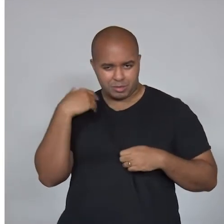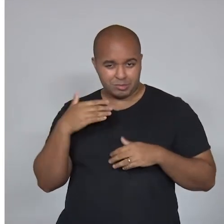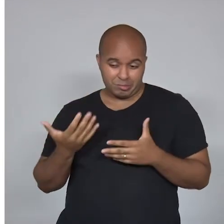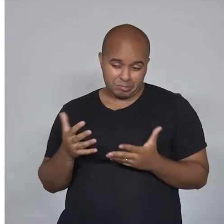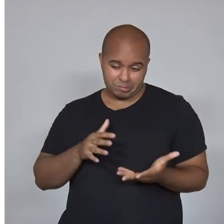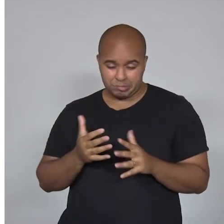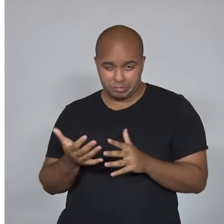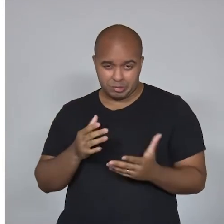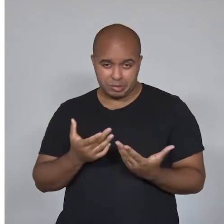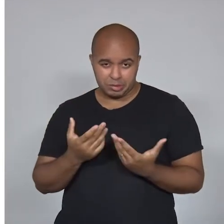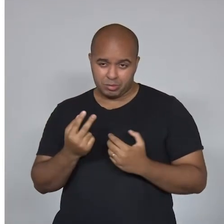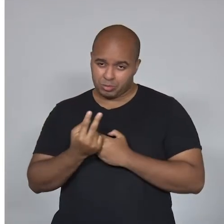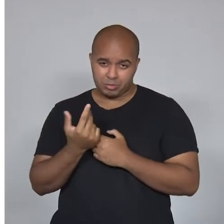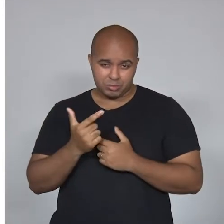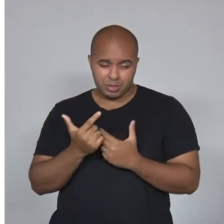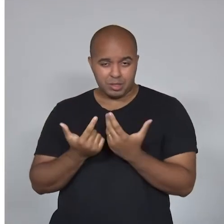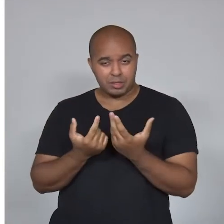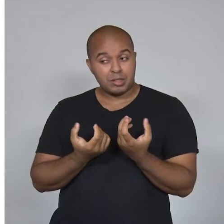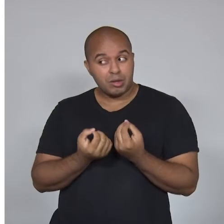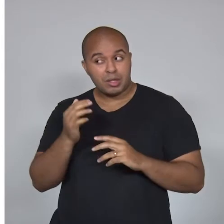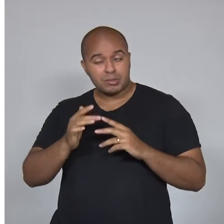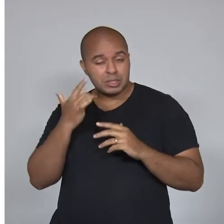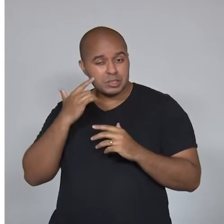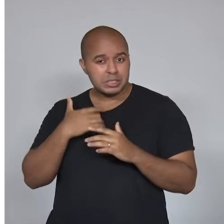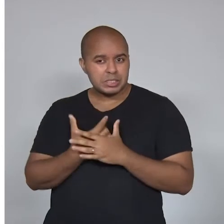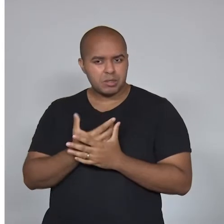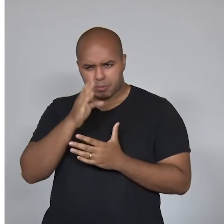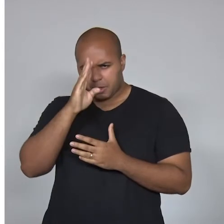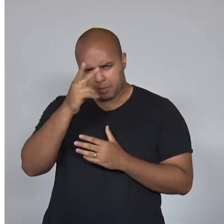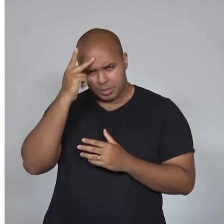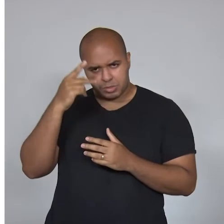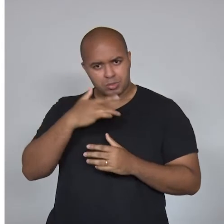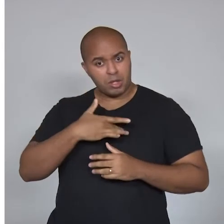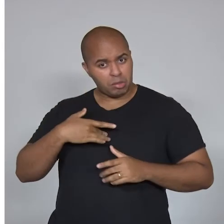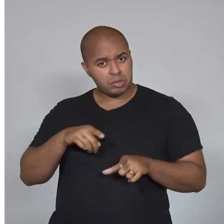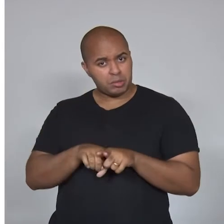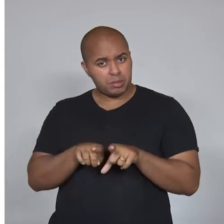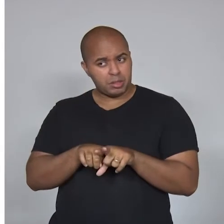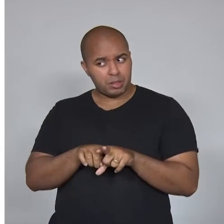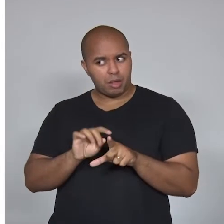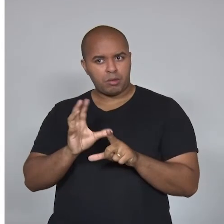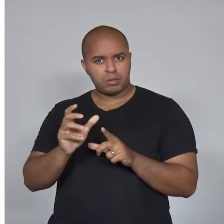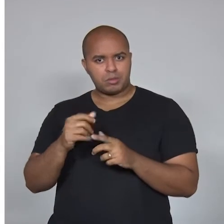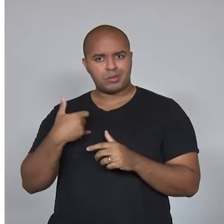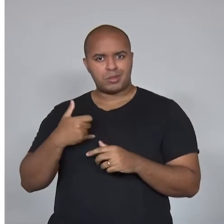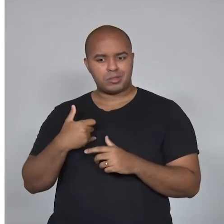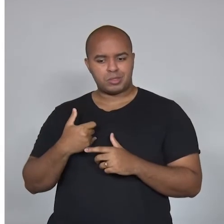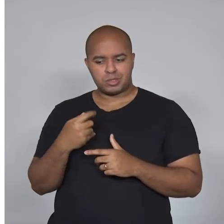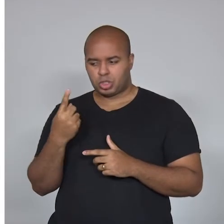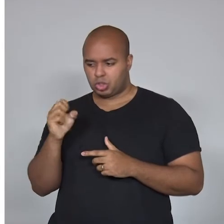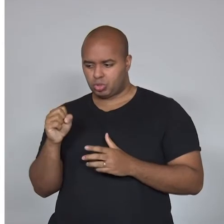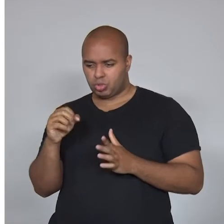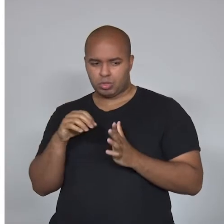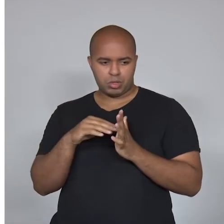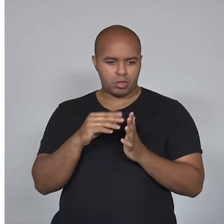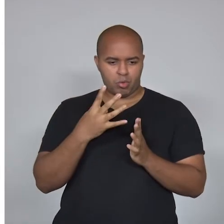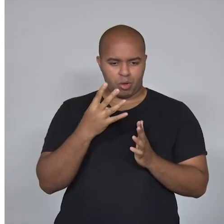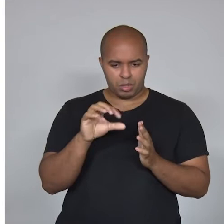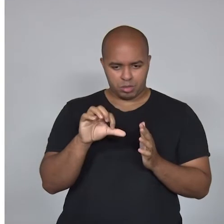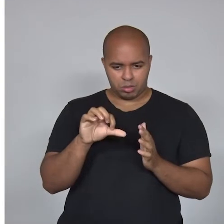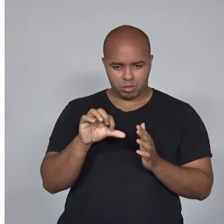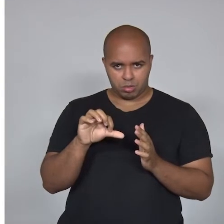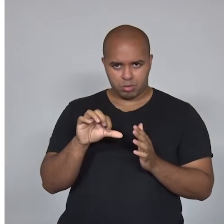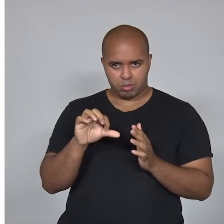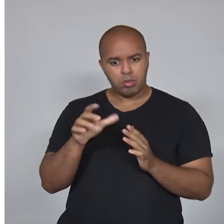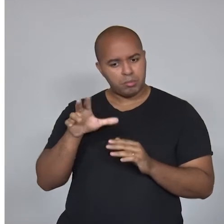suscetíveis. Dessa vez, principalmente pessoas saudáveis, com idades entre 18 e 49,